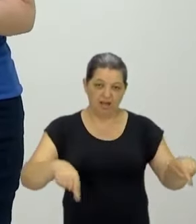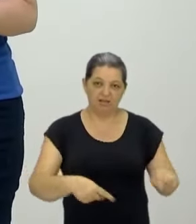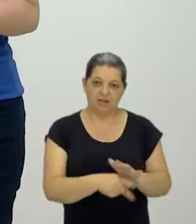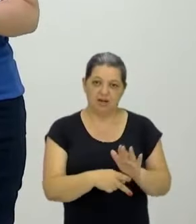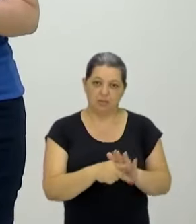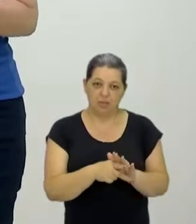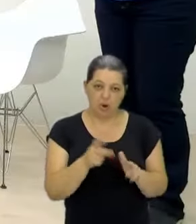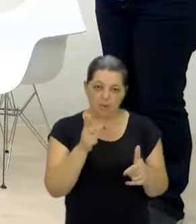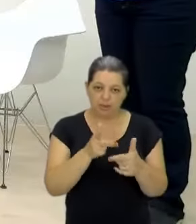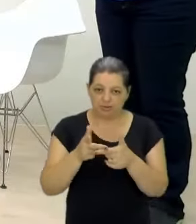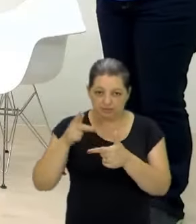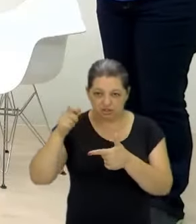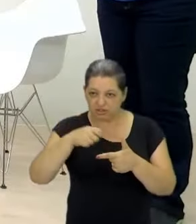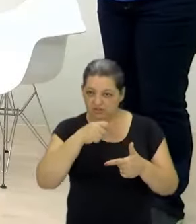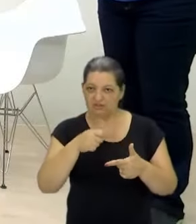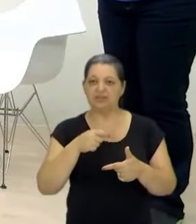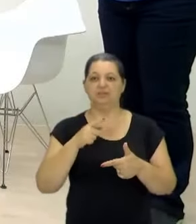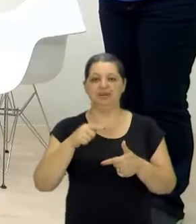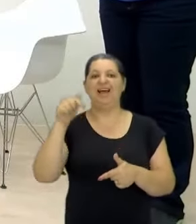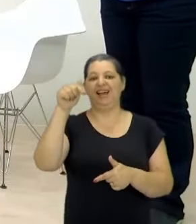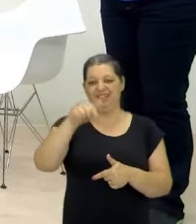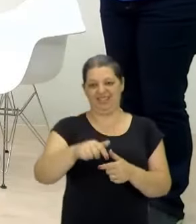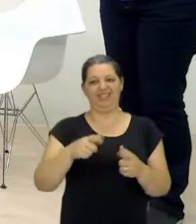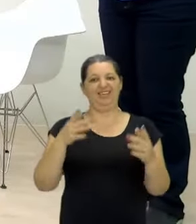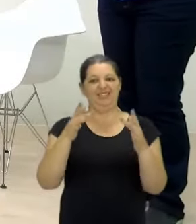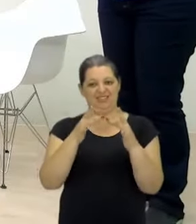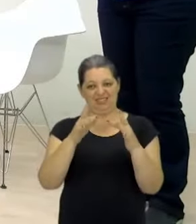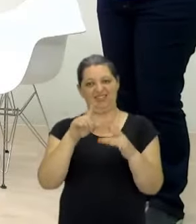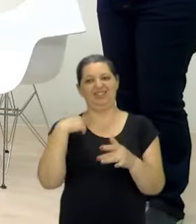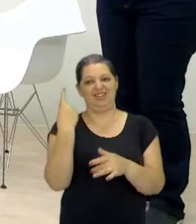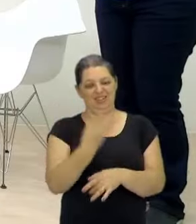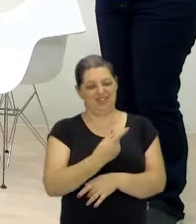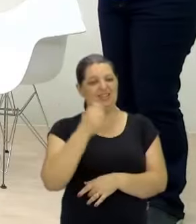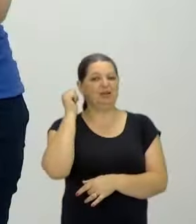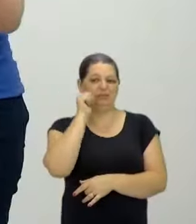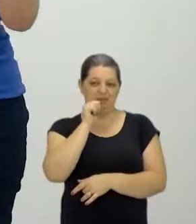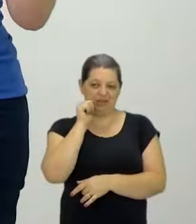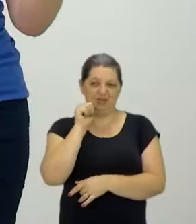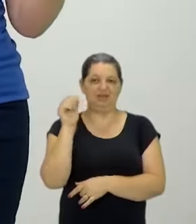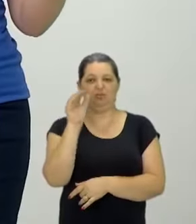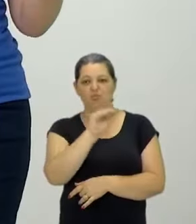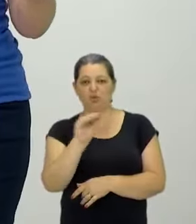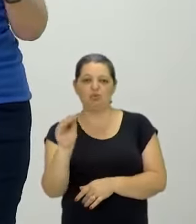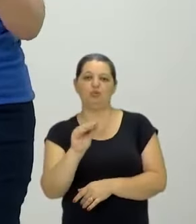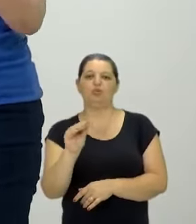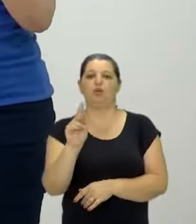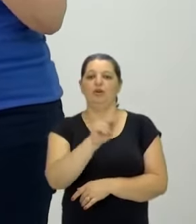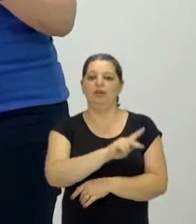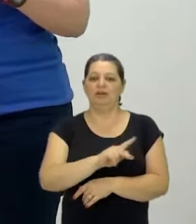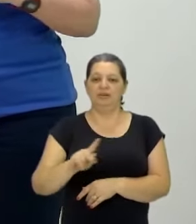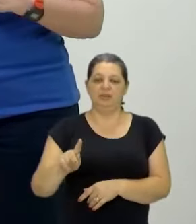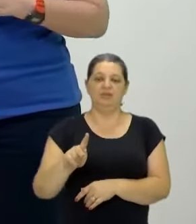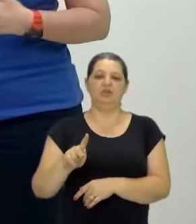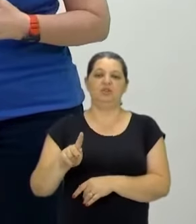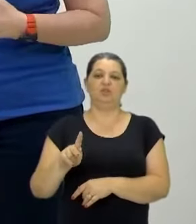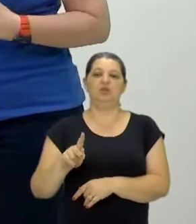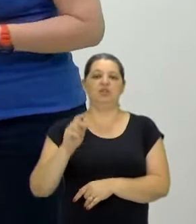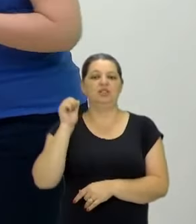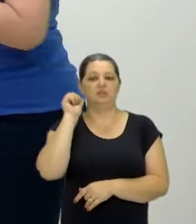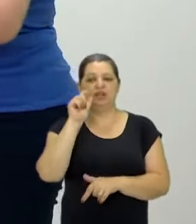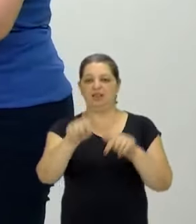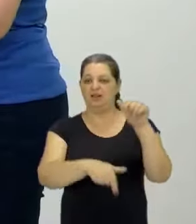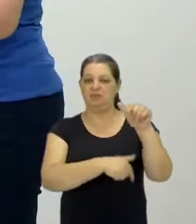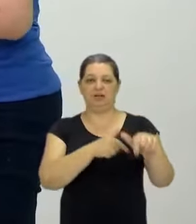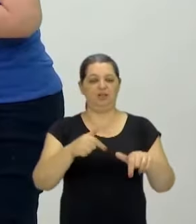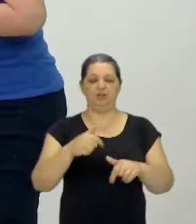com a gente, são as meninas. Então um beijo para vocês, mulheres, professoras, trabalhadoras, produtoras, né? Meu muito